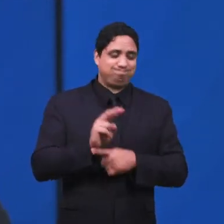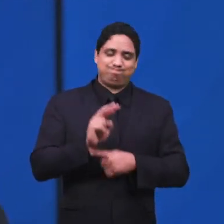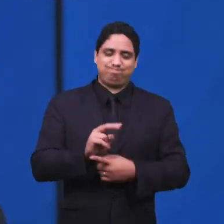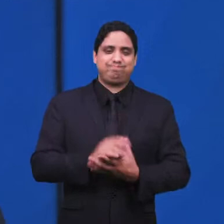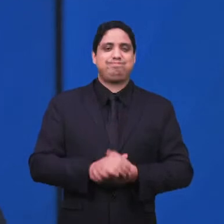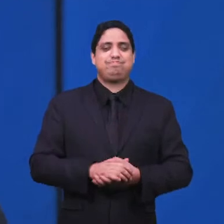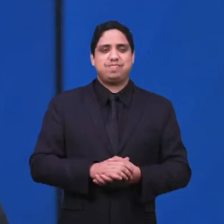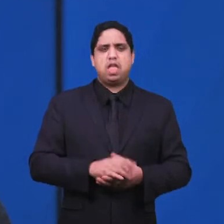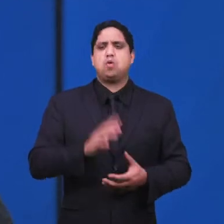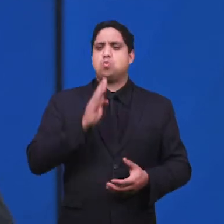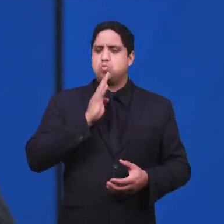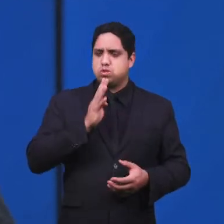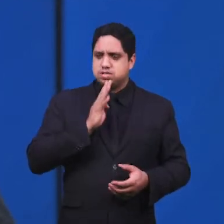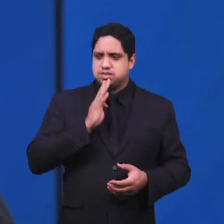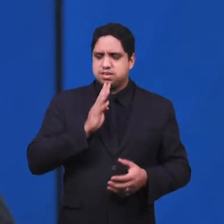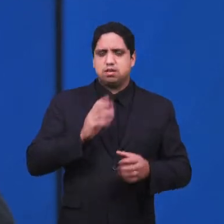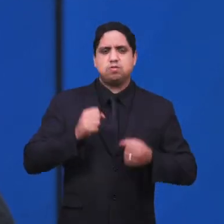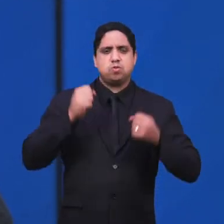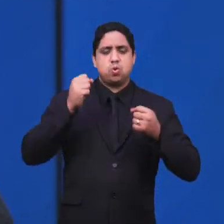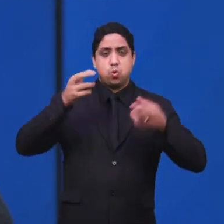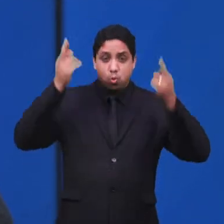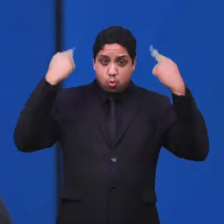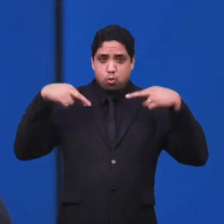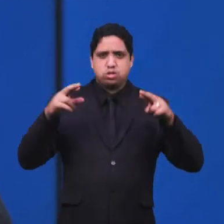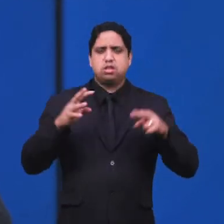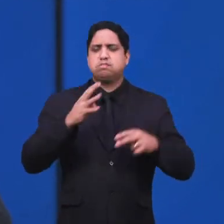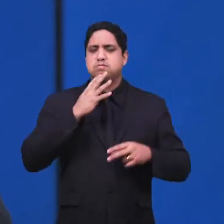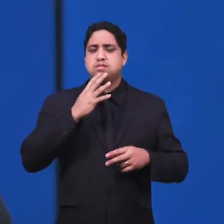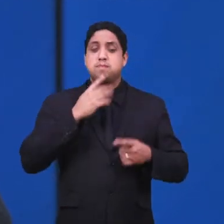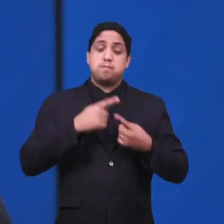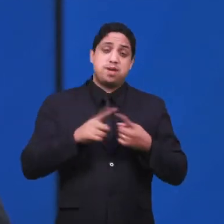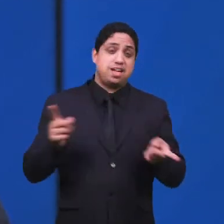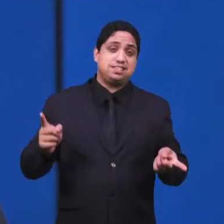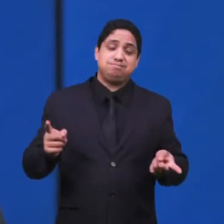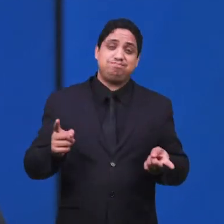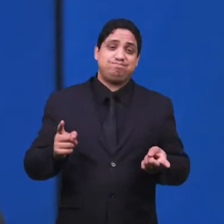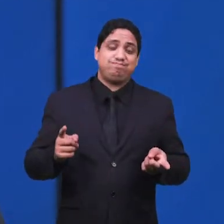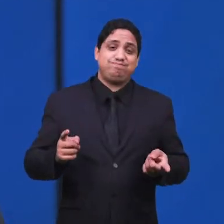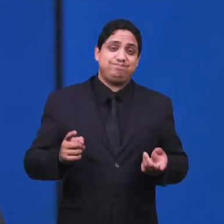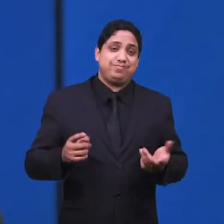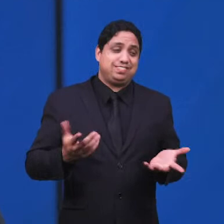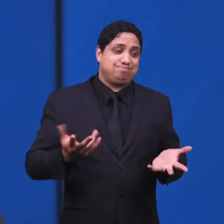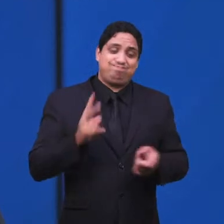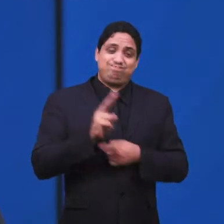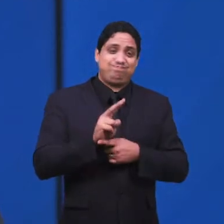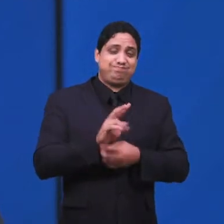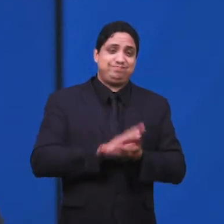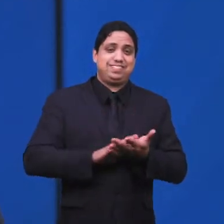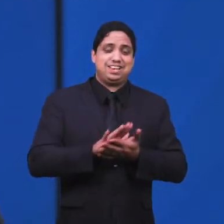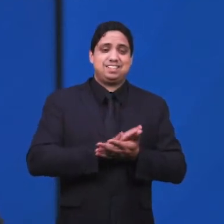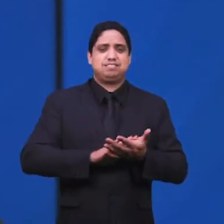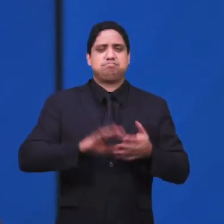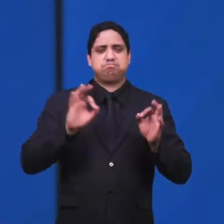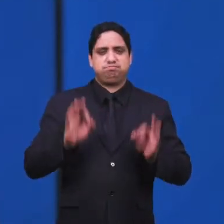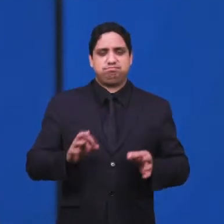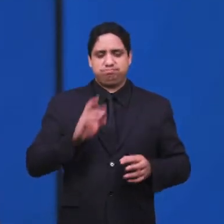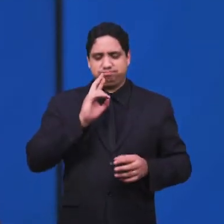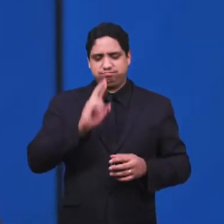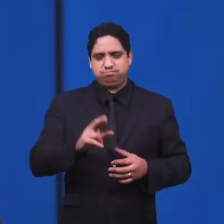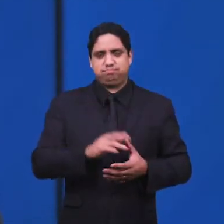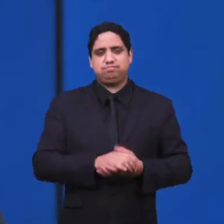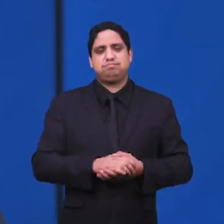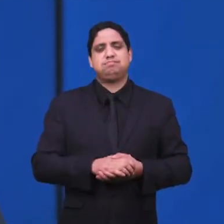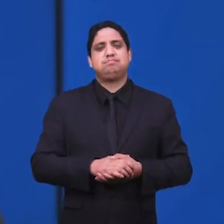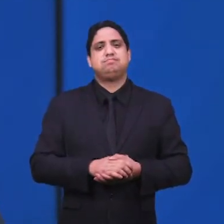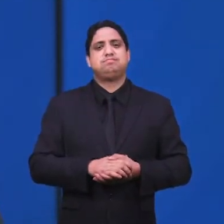o Cordeiro, né? Mas ela não foi vigilante. Muito bem colocado pelas nossas crianças ali de Mossoró,